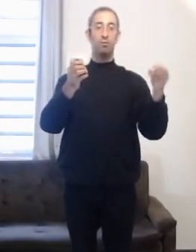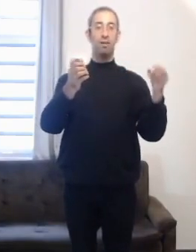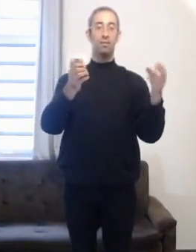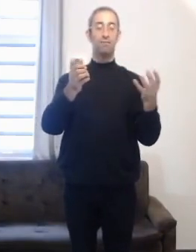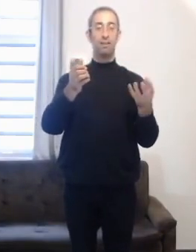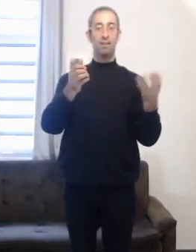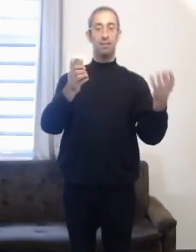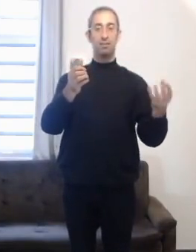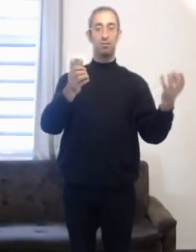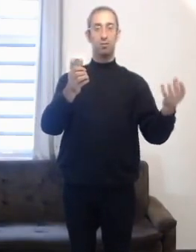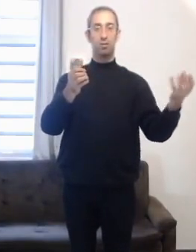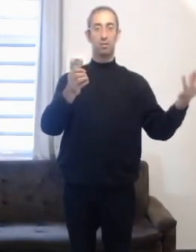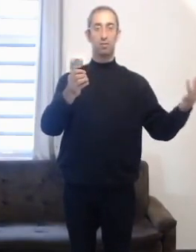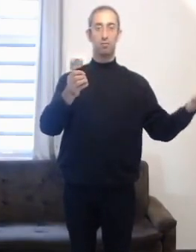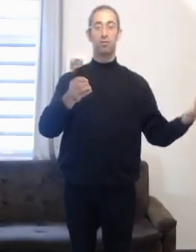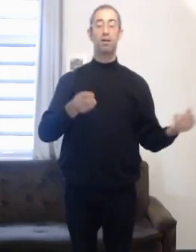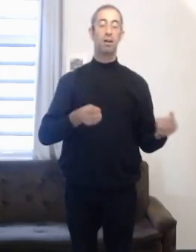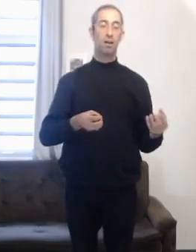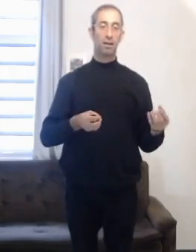como consequência, vai ter